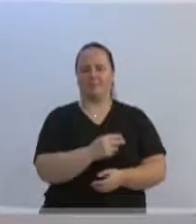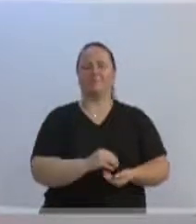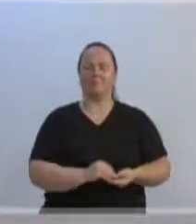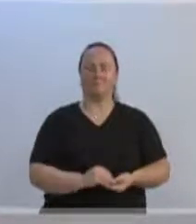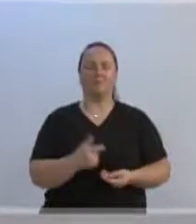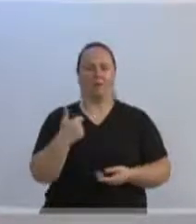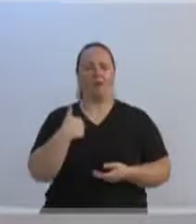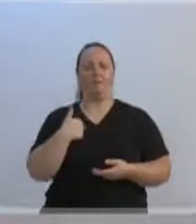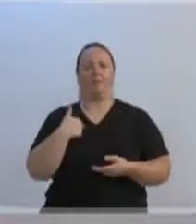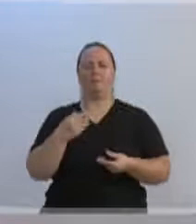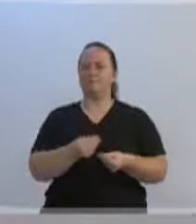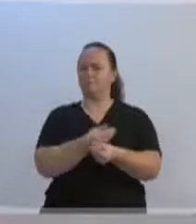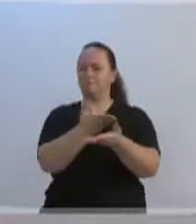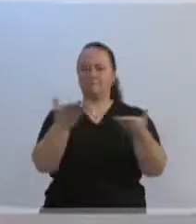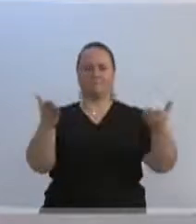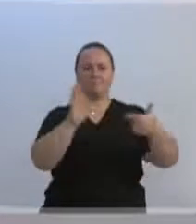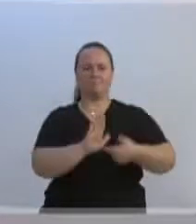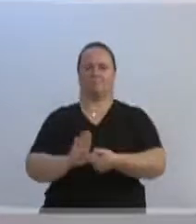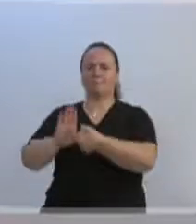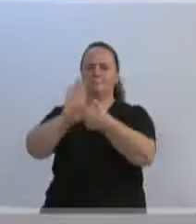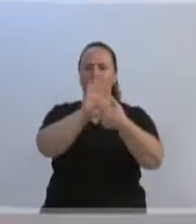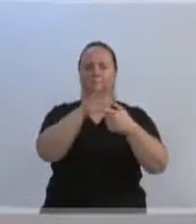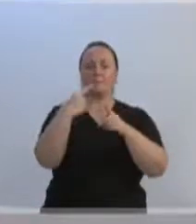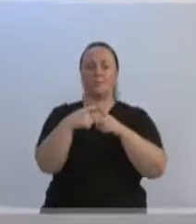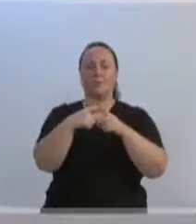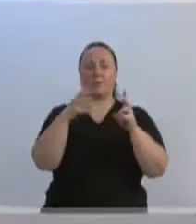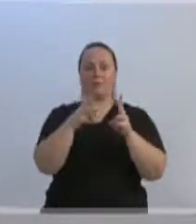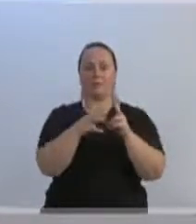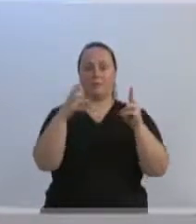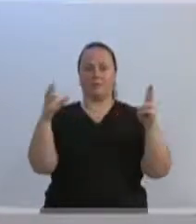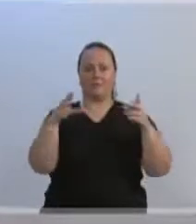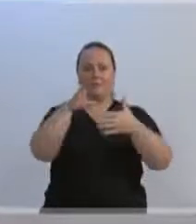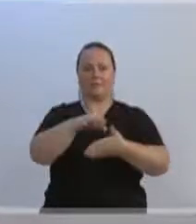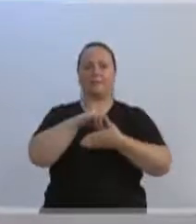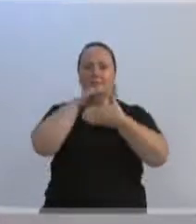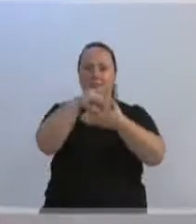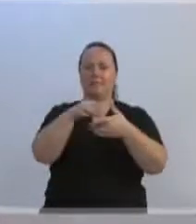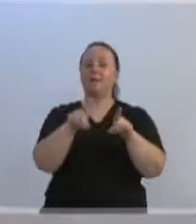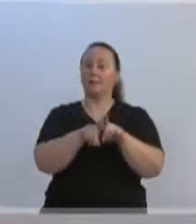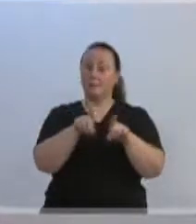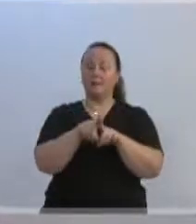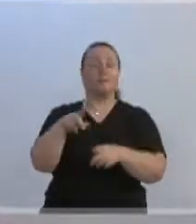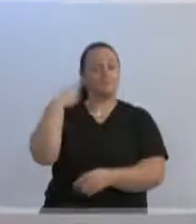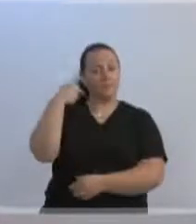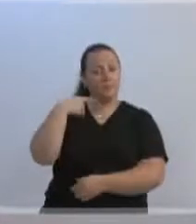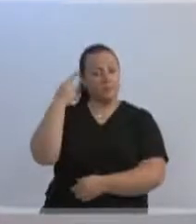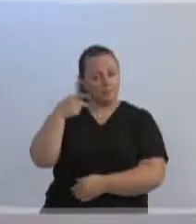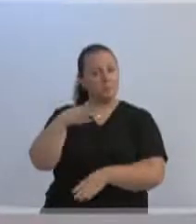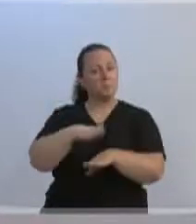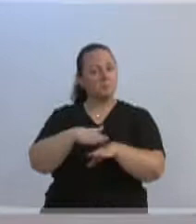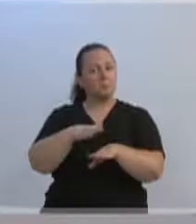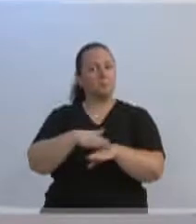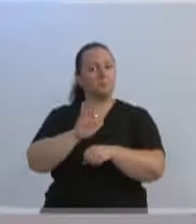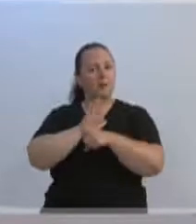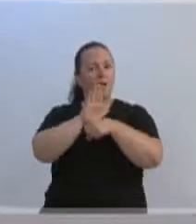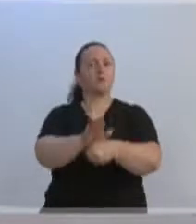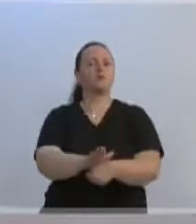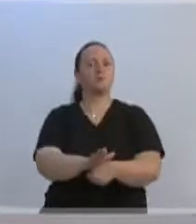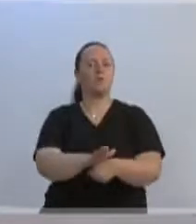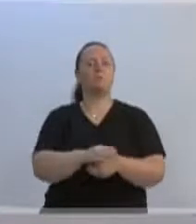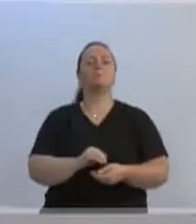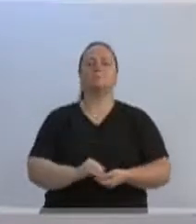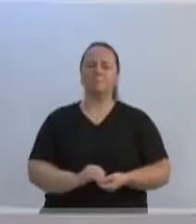é também na minha região especificamente na grande área foi um grande líder também político daquela comunidade fez no seu tempo